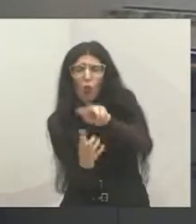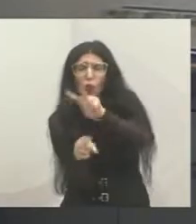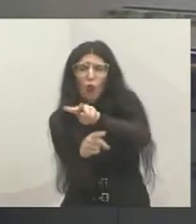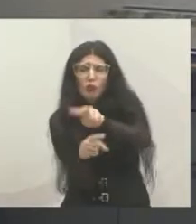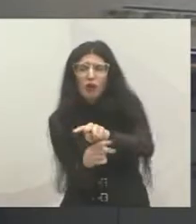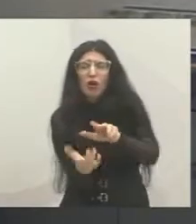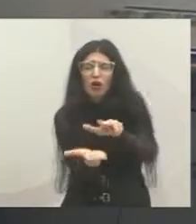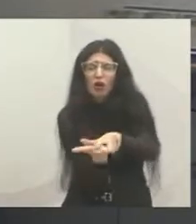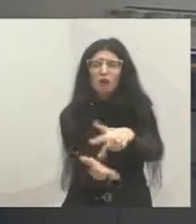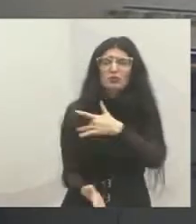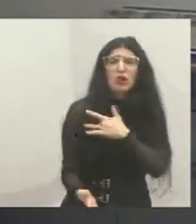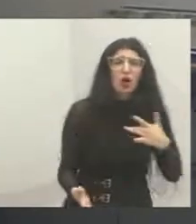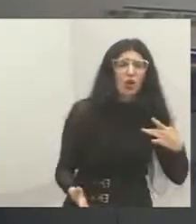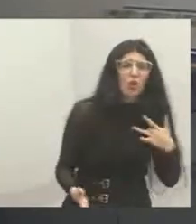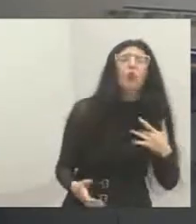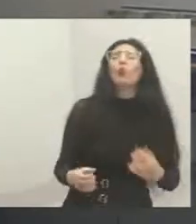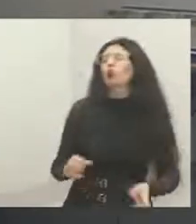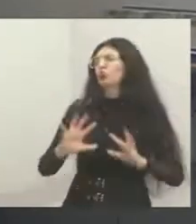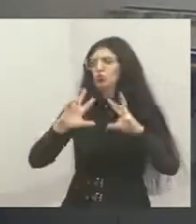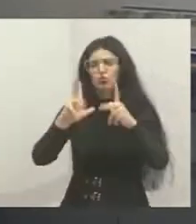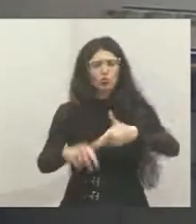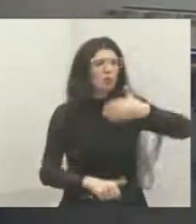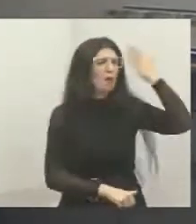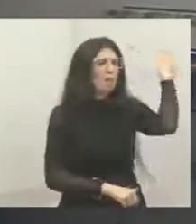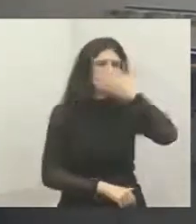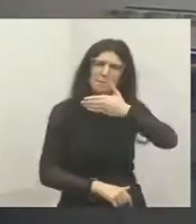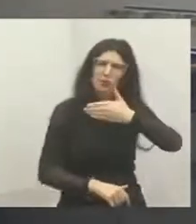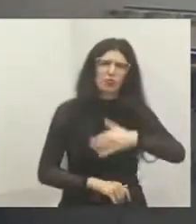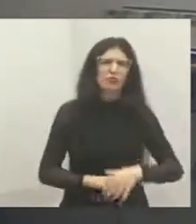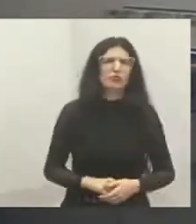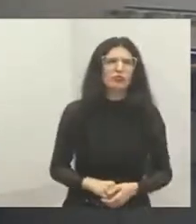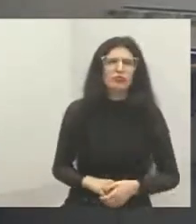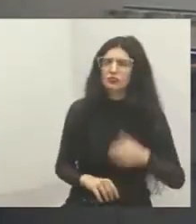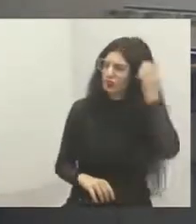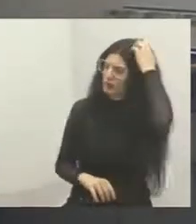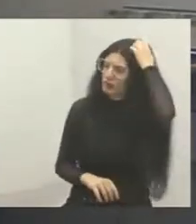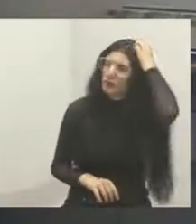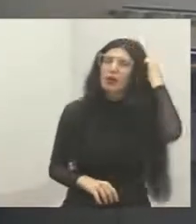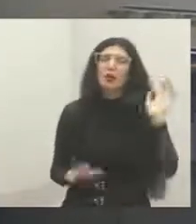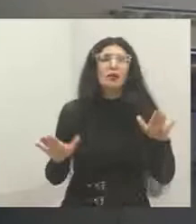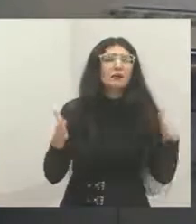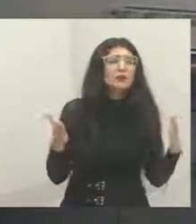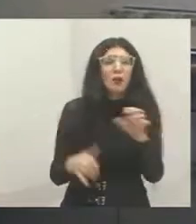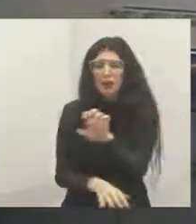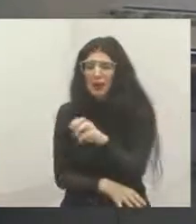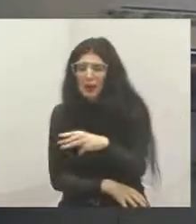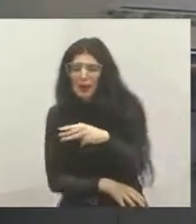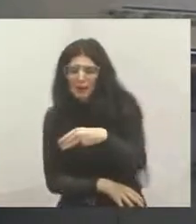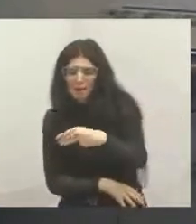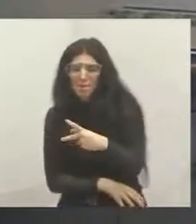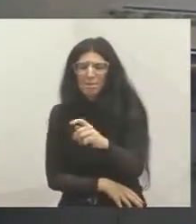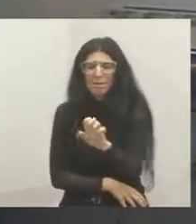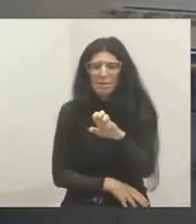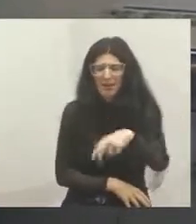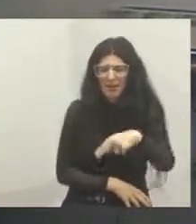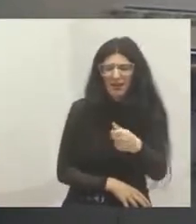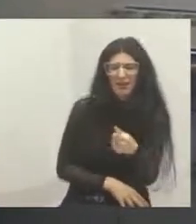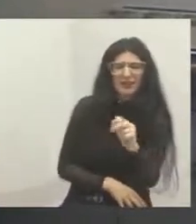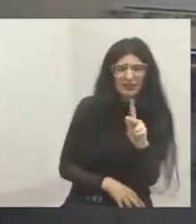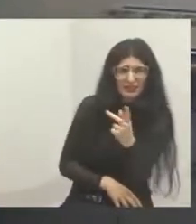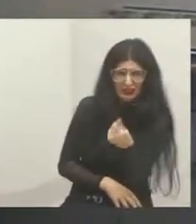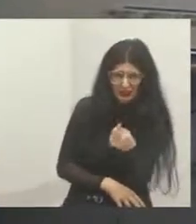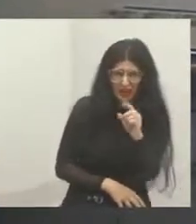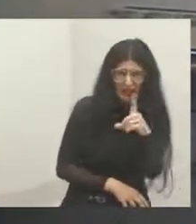de termos da administração pública, né, para que o pessoal... foi empenhado, eles falam, o que será empenhado?